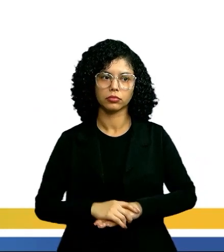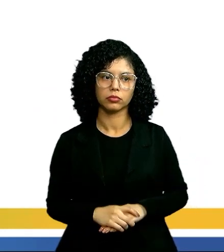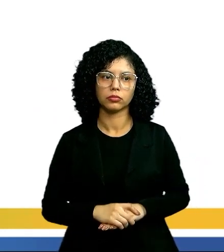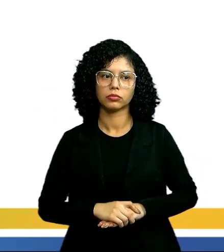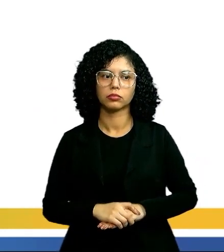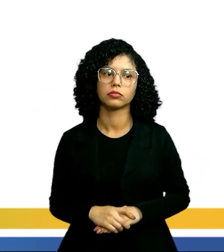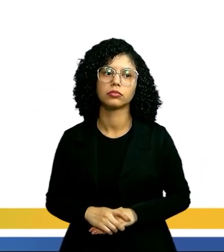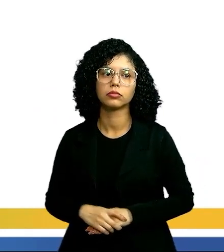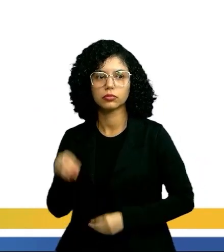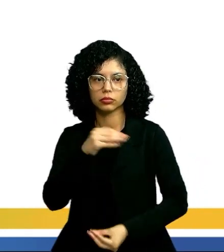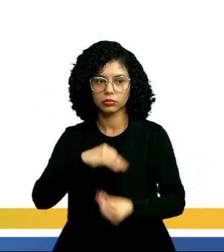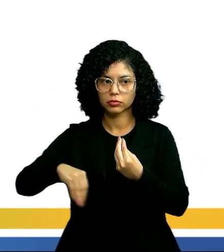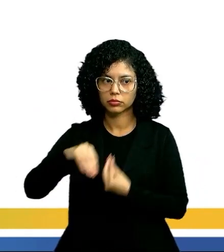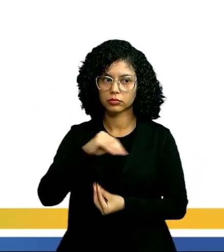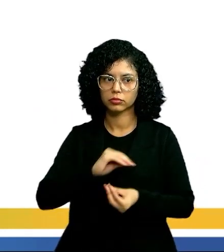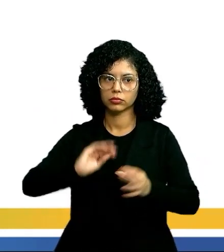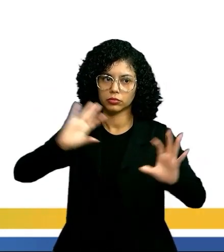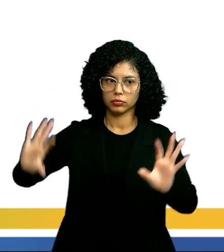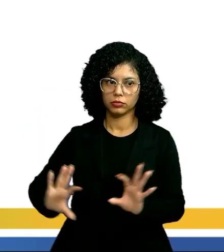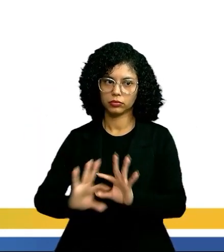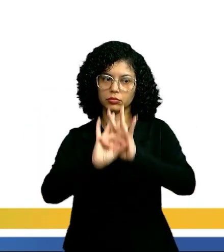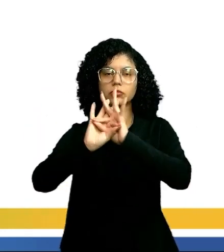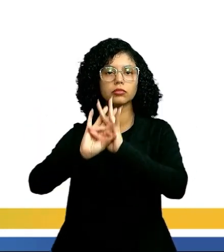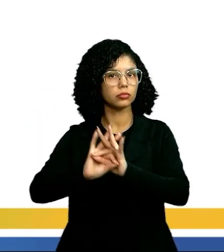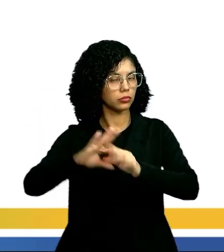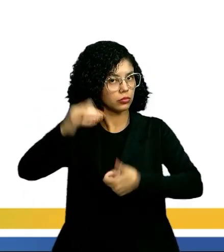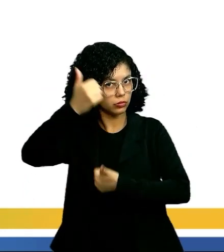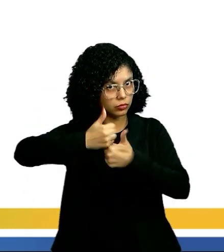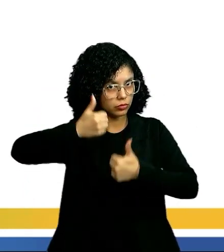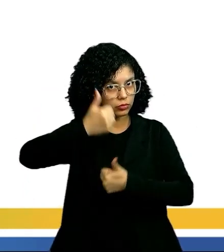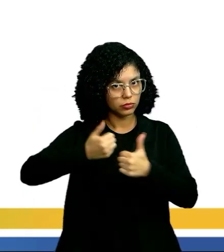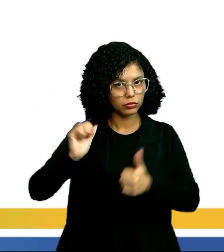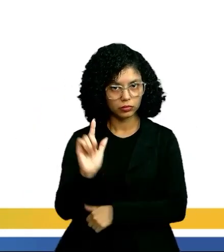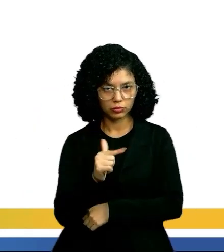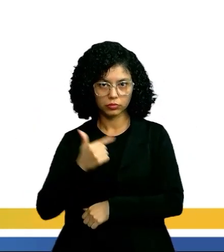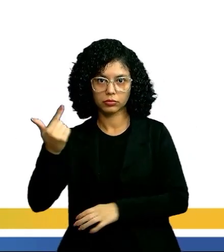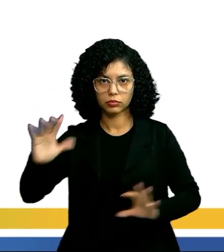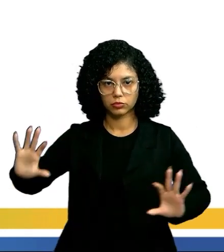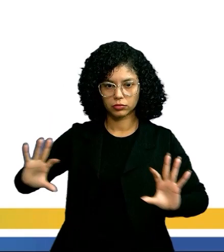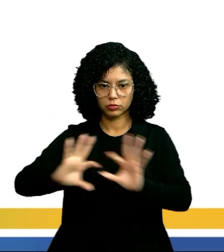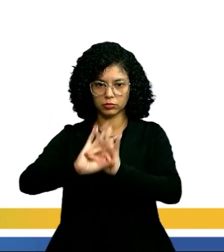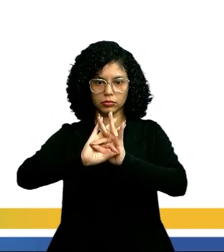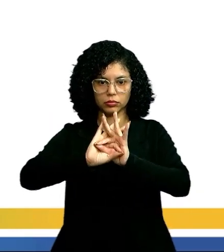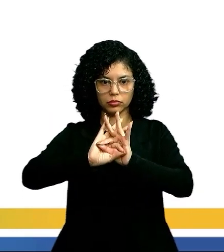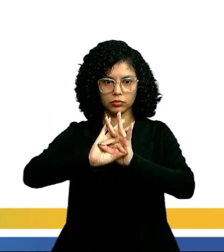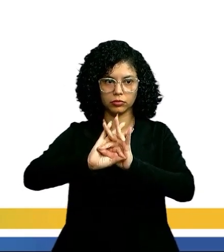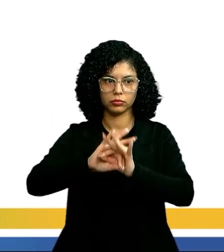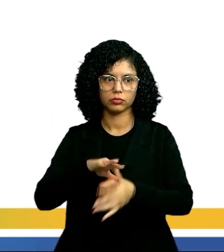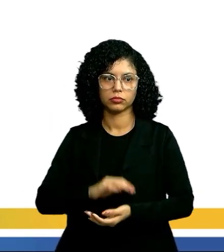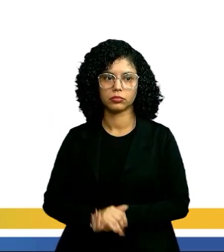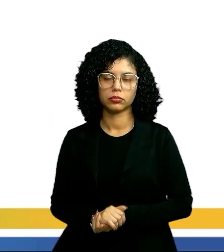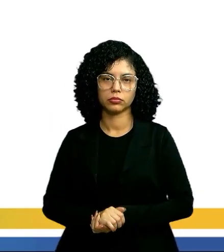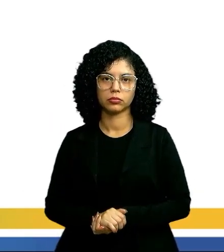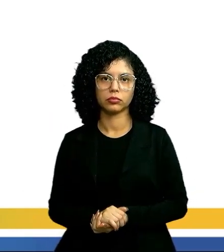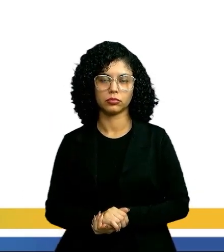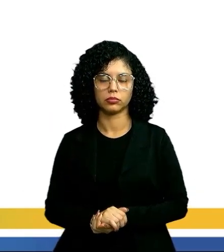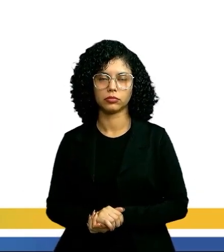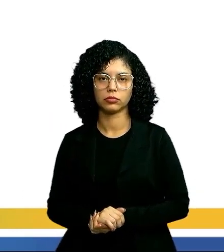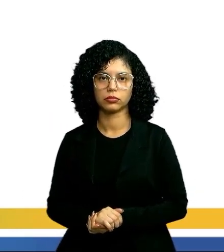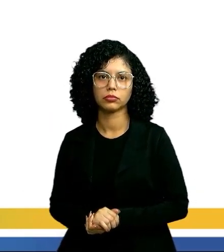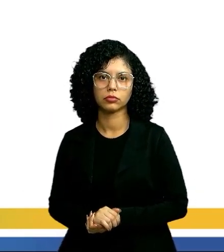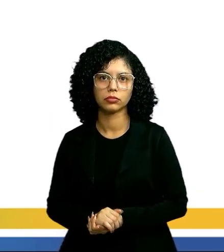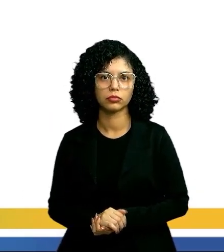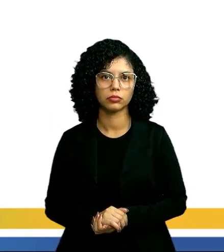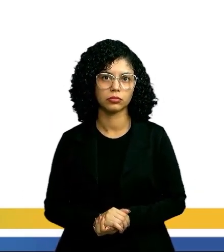reação orgânica? Então, são reações em que um ligante é substituído por outro